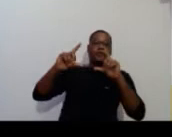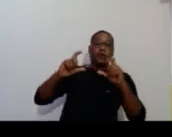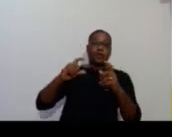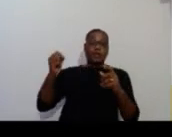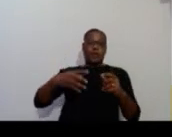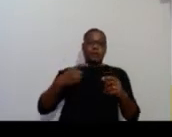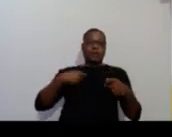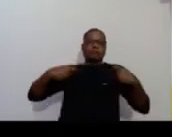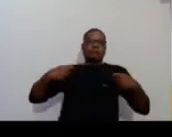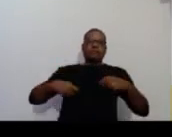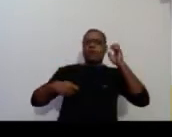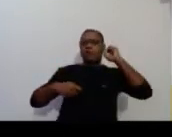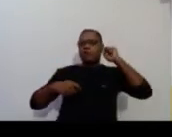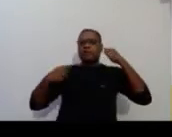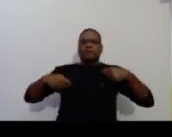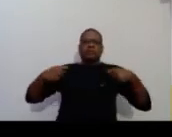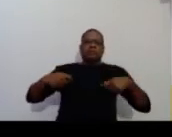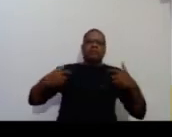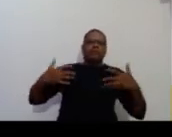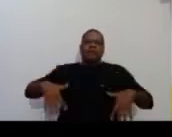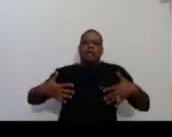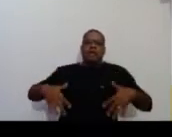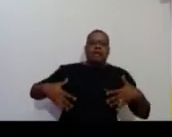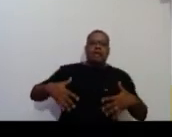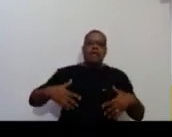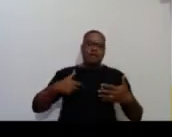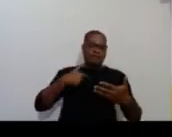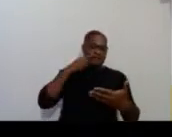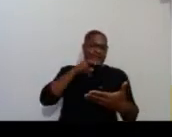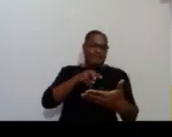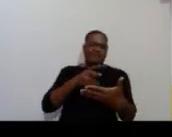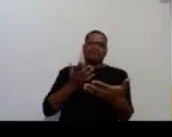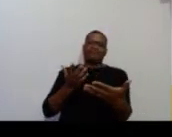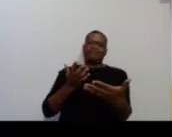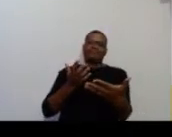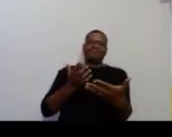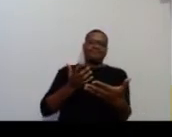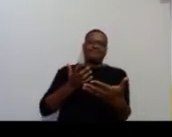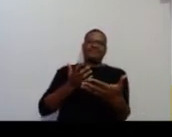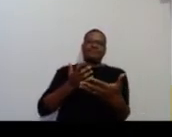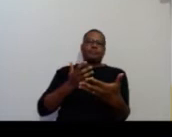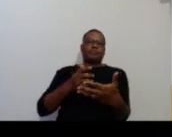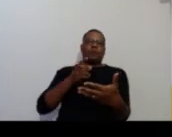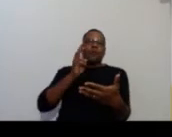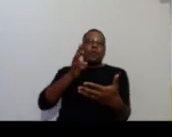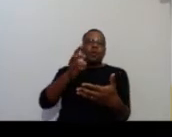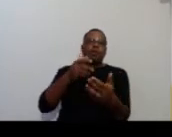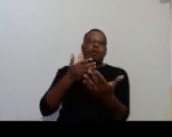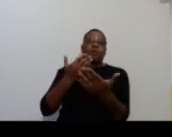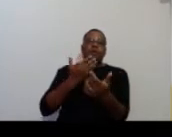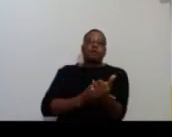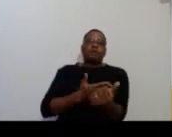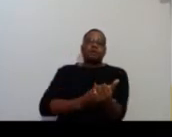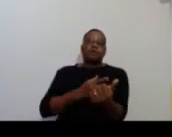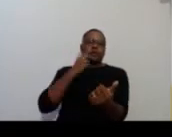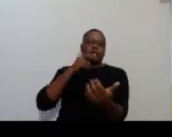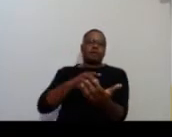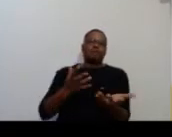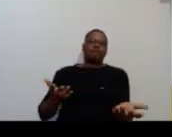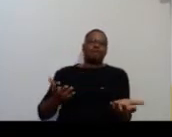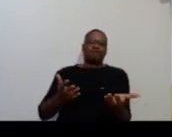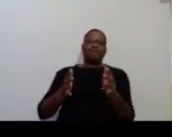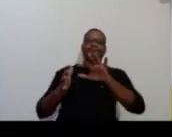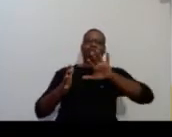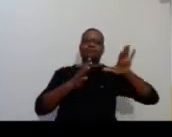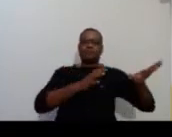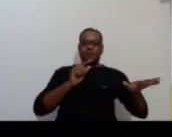nova, eu tenho que ouvir Rihanna, meu Deus, Beyoncé nova, eu preciso ver esse clipe. Então, a gente tem que entender isso, tá? E a inteligência aprendedora,